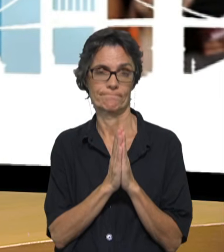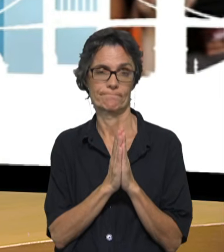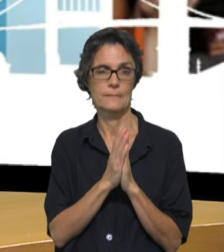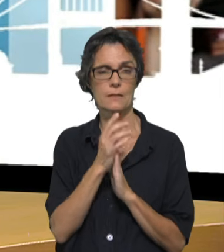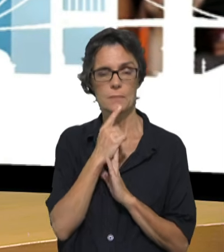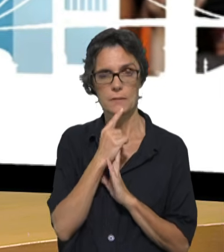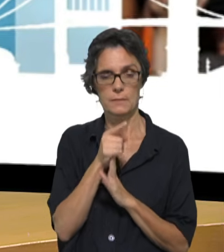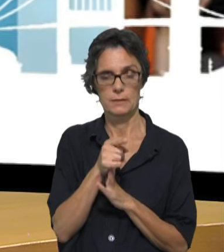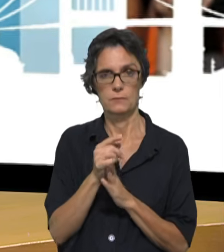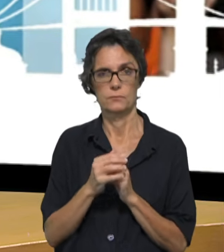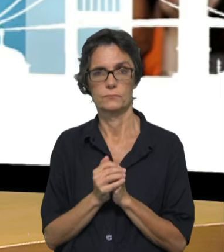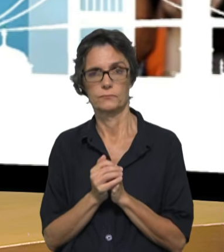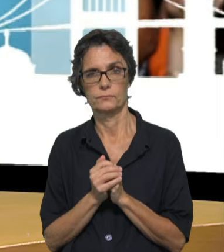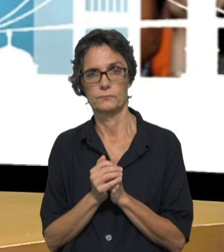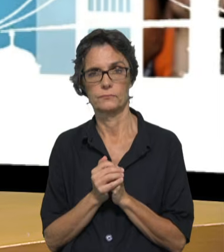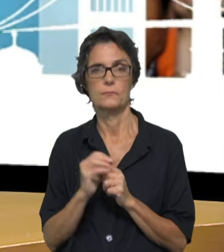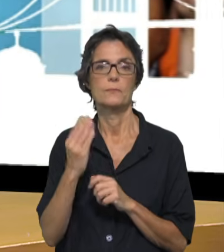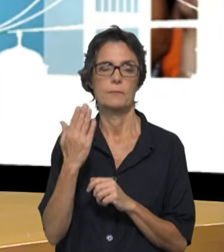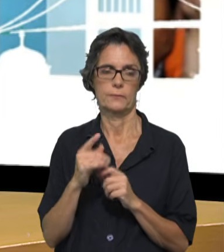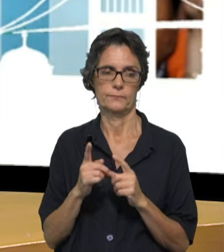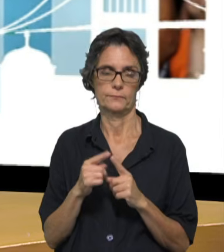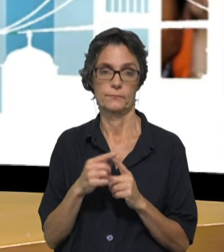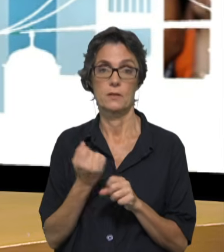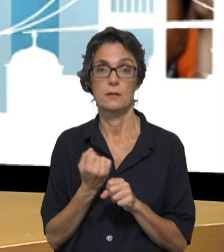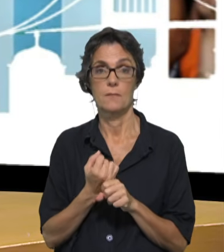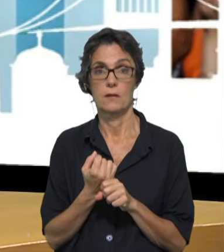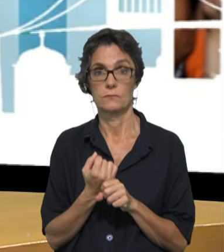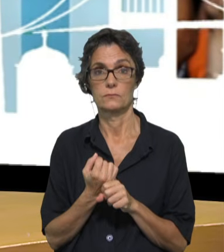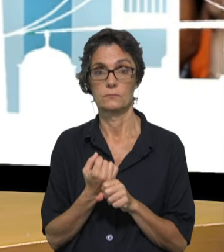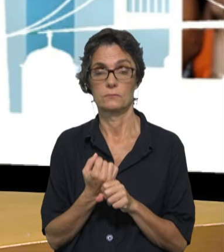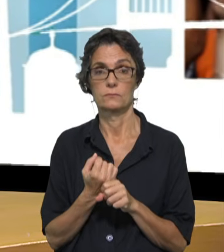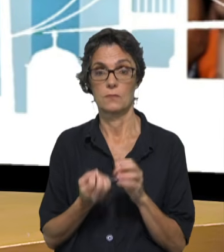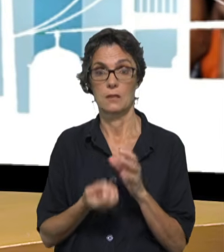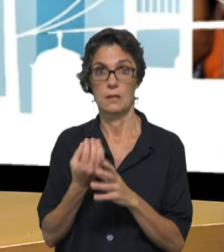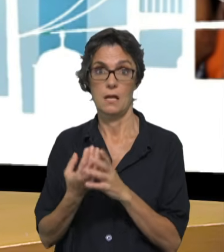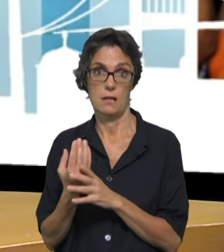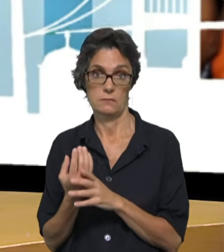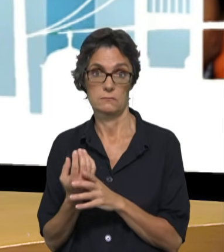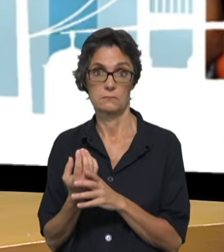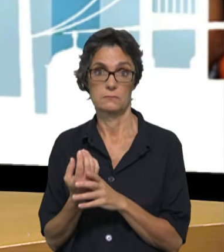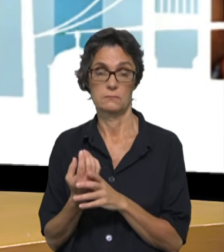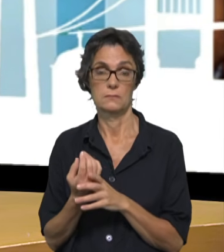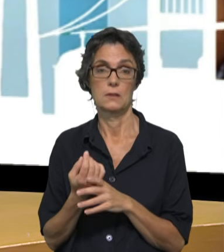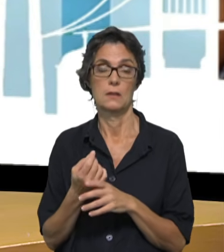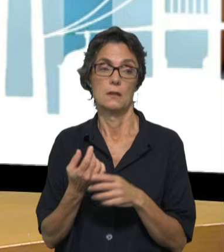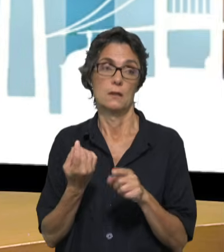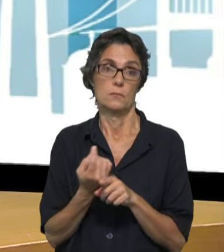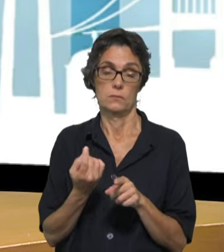como gerar emprego, ou seja, as pessoas que têm que cobrar os